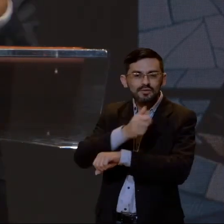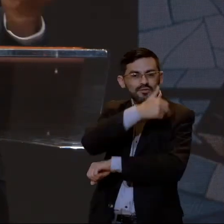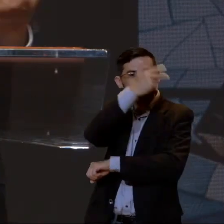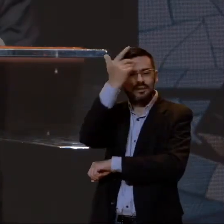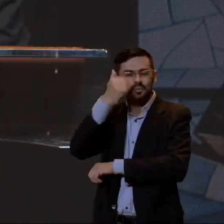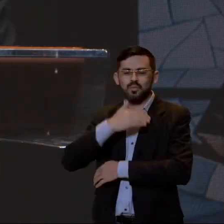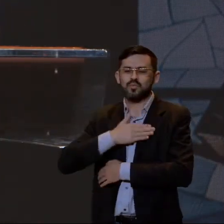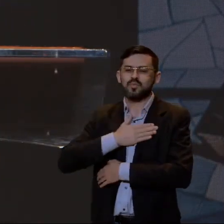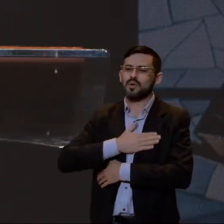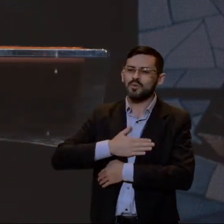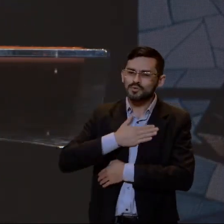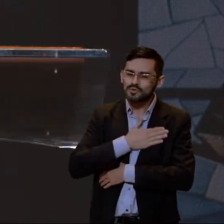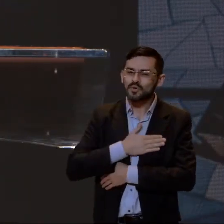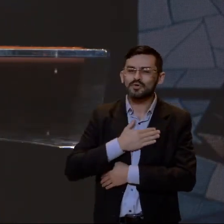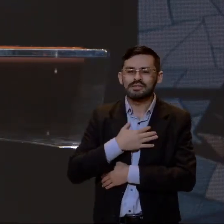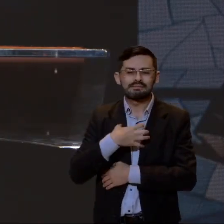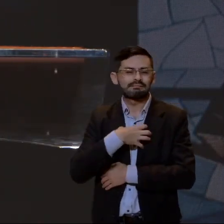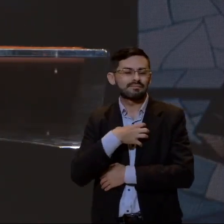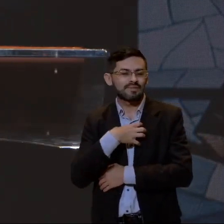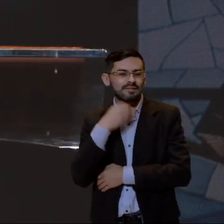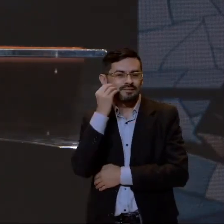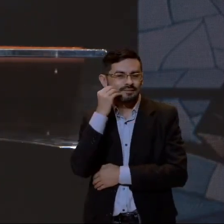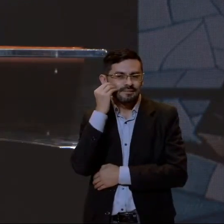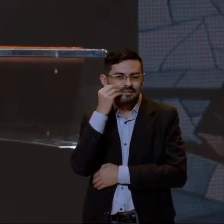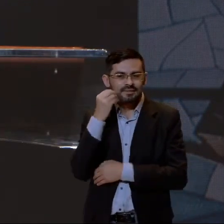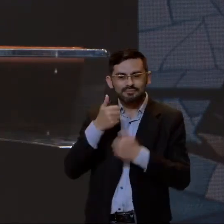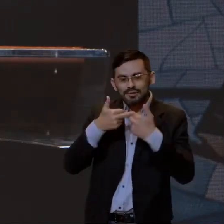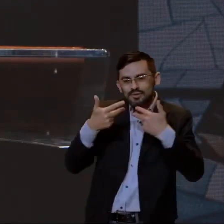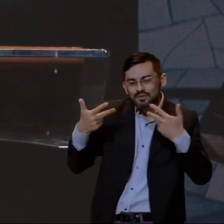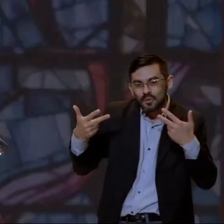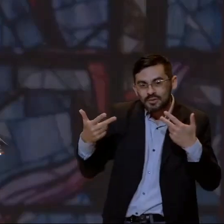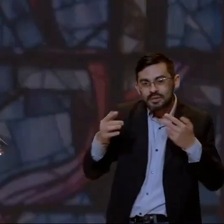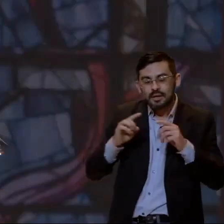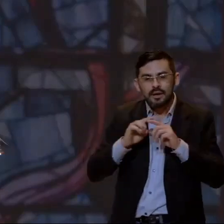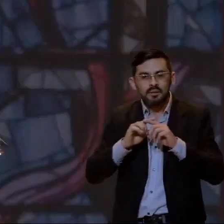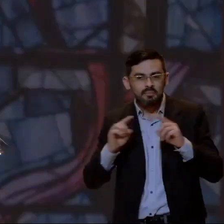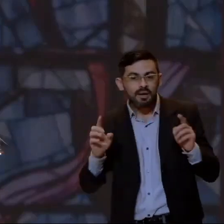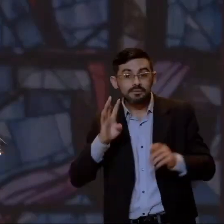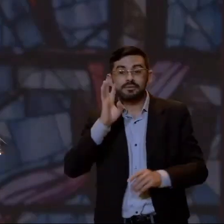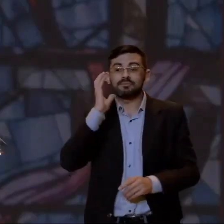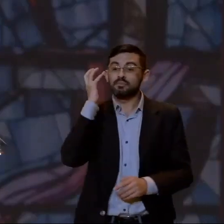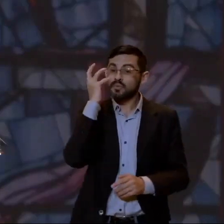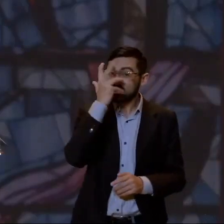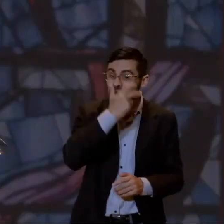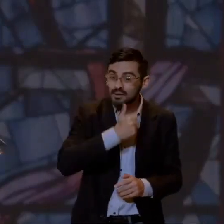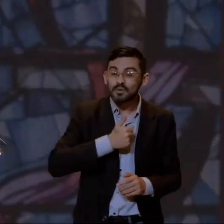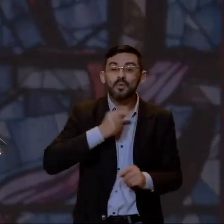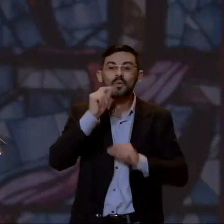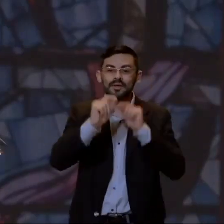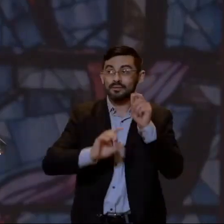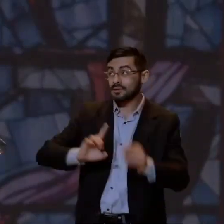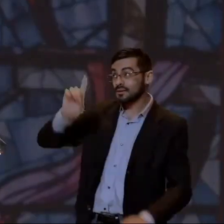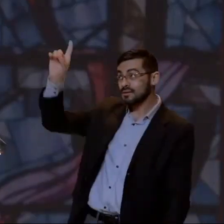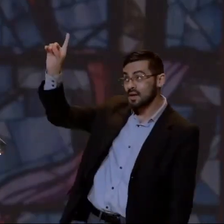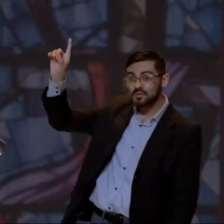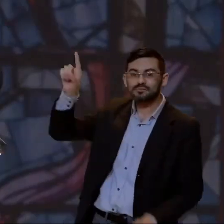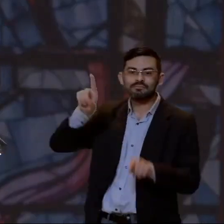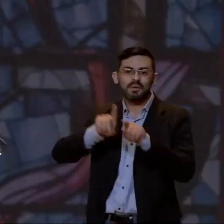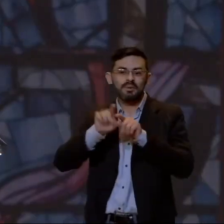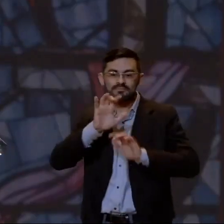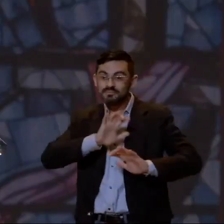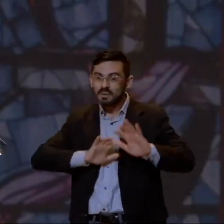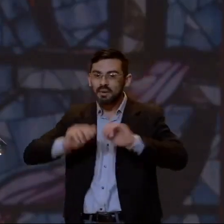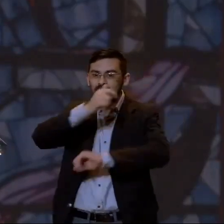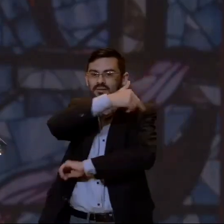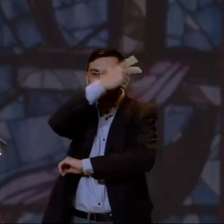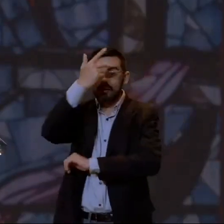como é gostoso viver toda essa preparação. O lindo é ver que Deus também prepara o Natal, porque